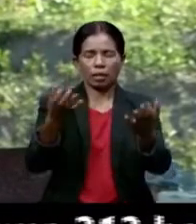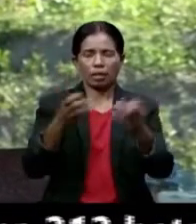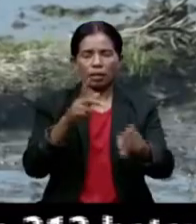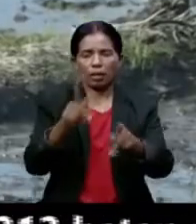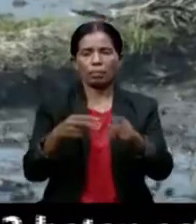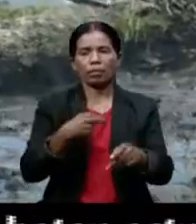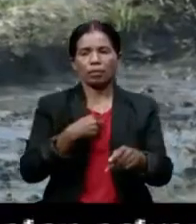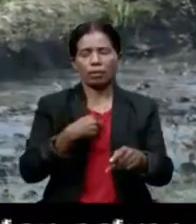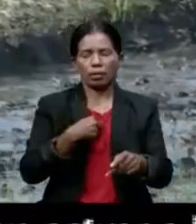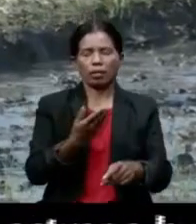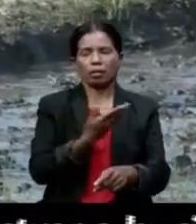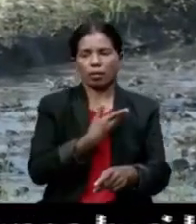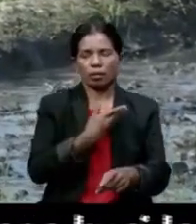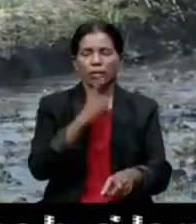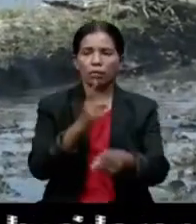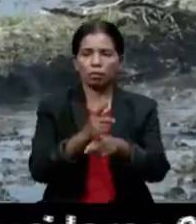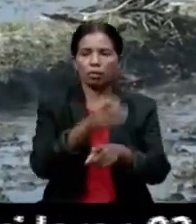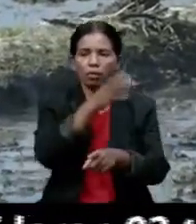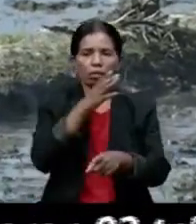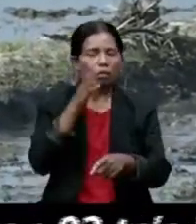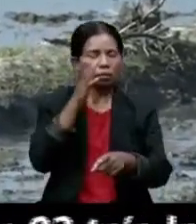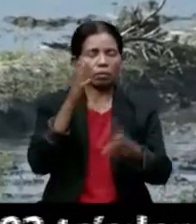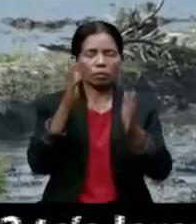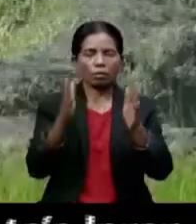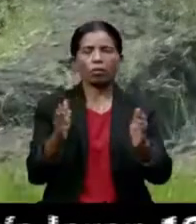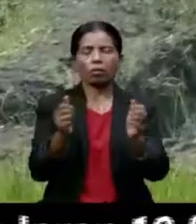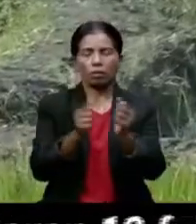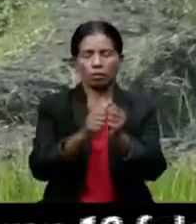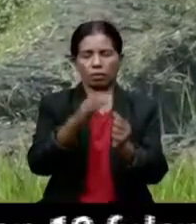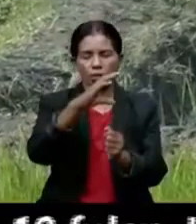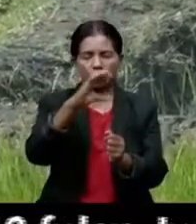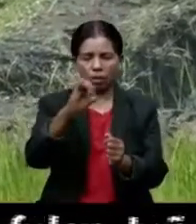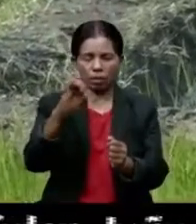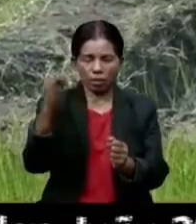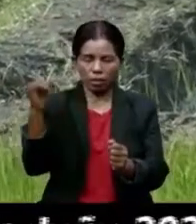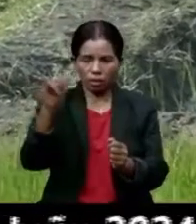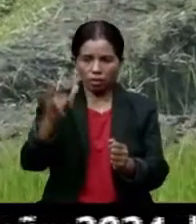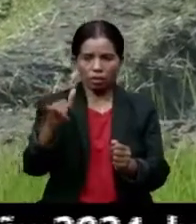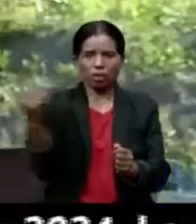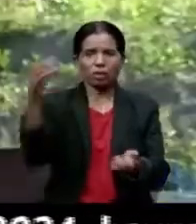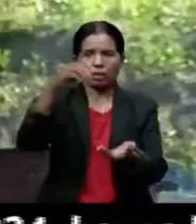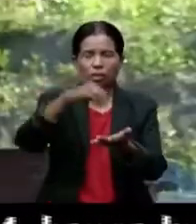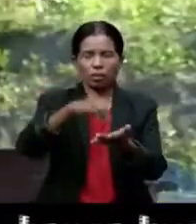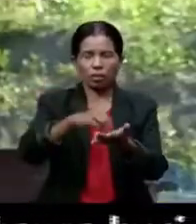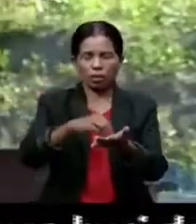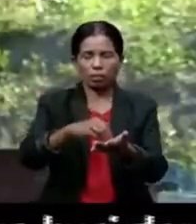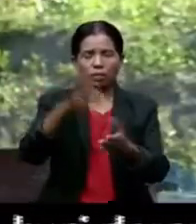ita ne karun halima agricultura o CCI seja que sira aposta ba